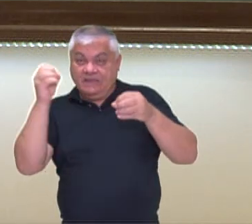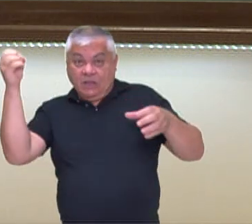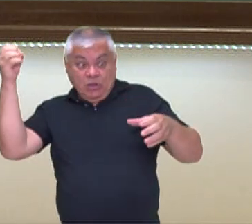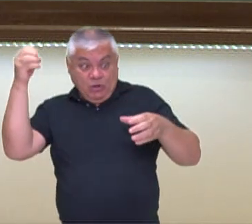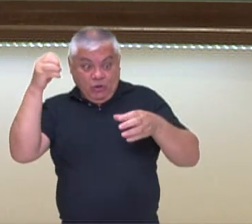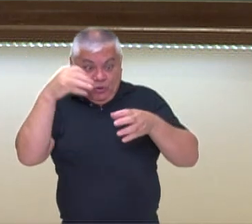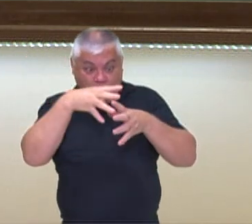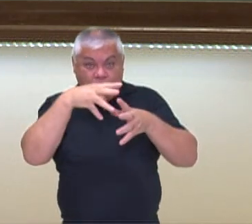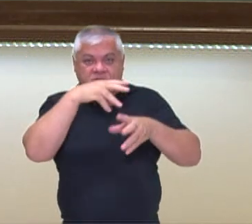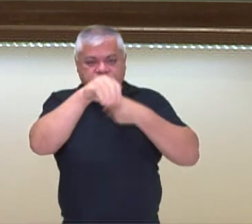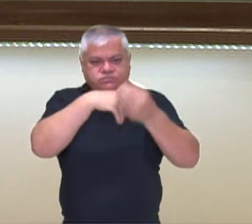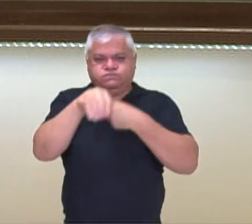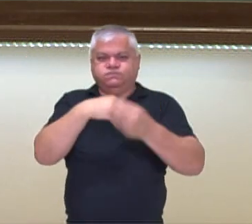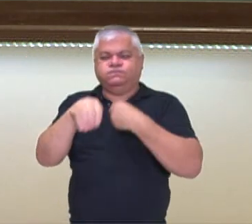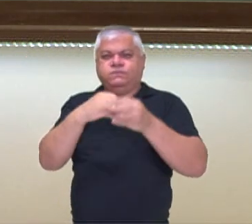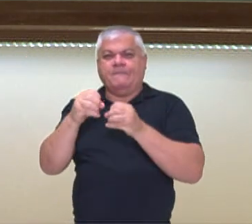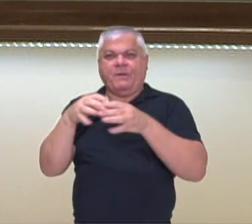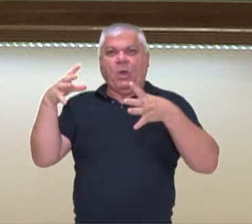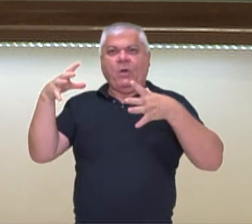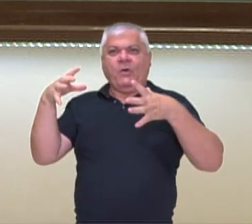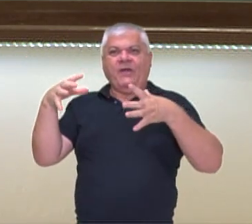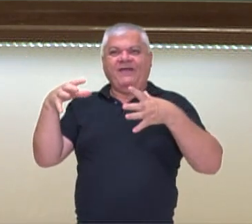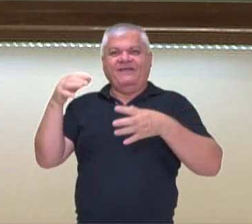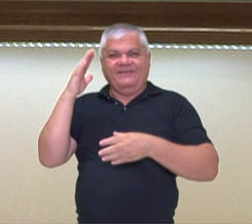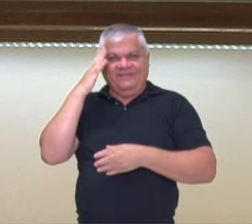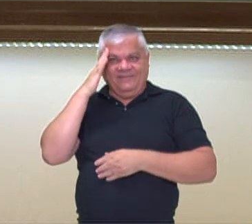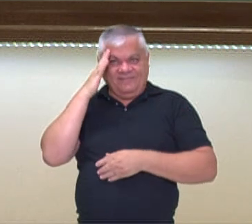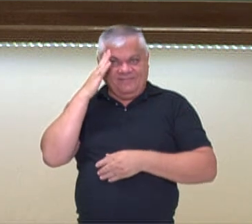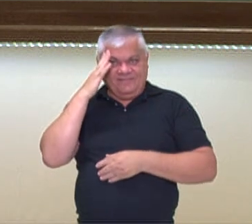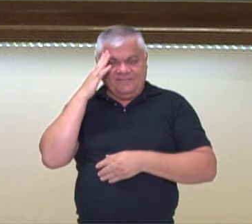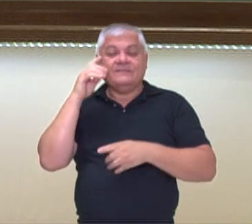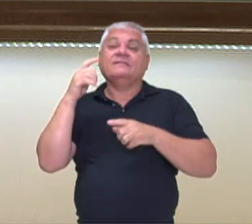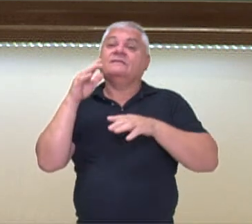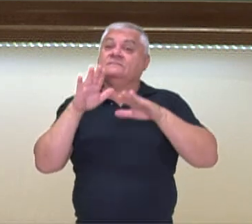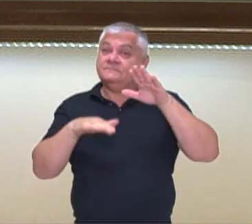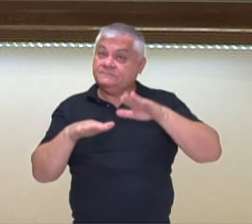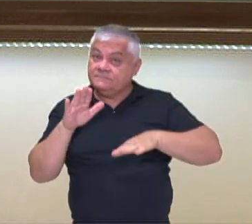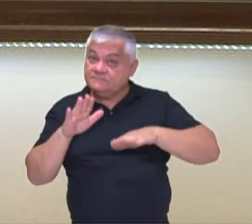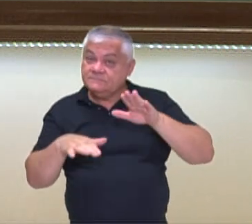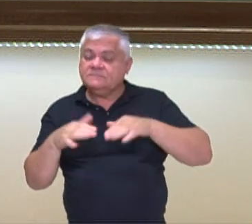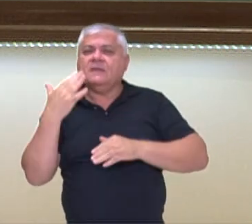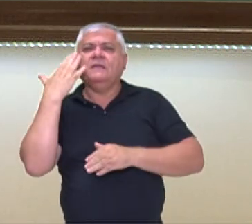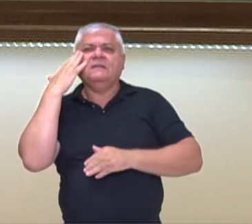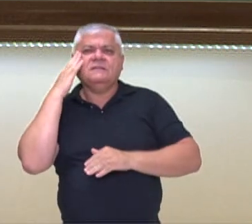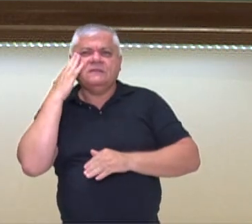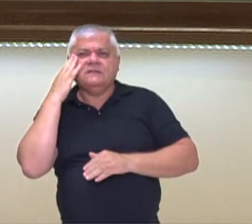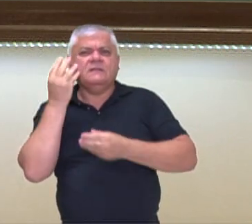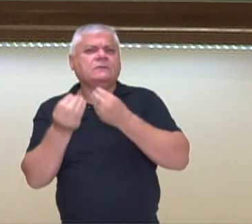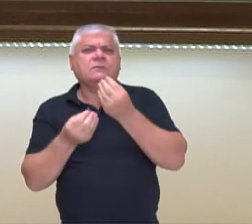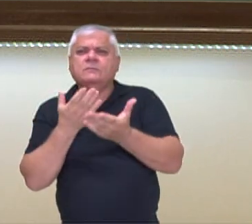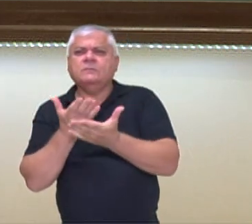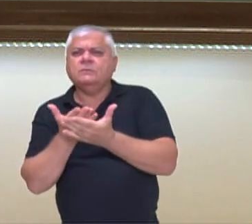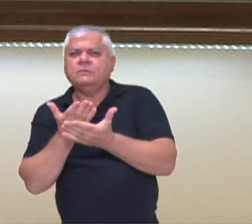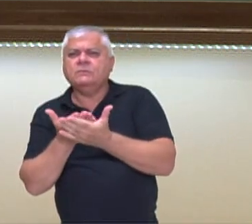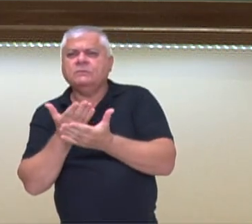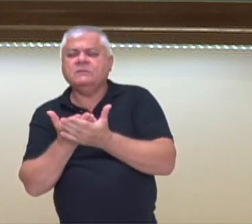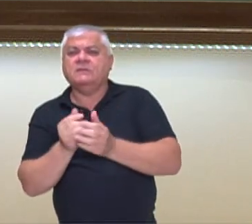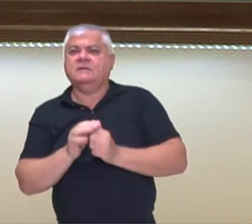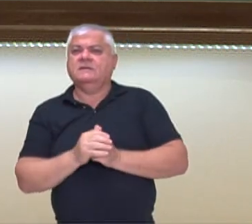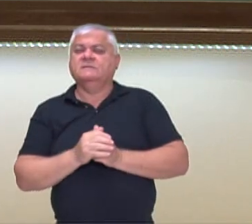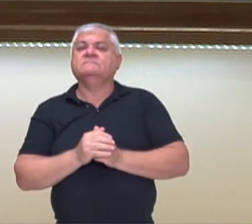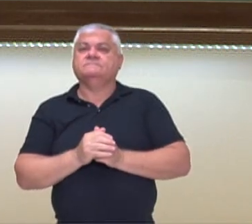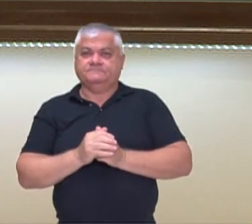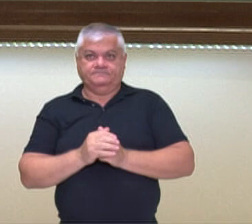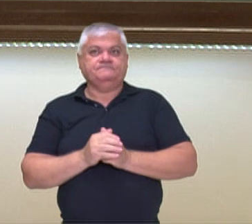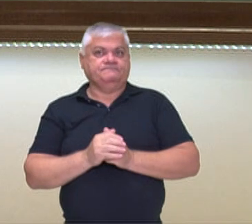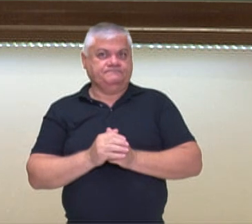gente precisa observar o que está no nosso entorno. Nós precisamos entender o que nós estudamos para compreendermos o que